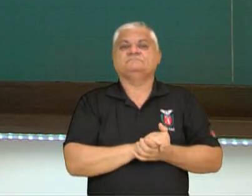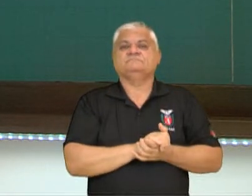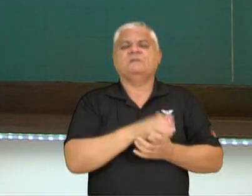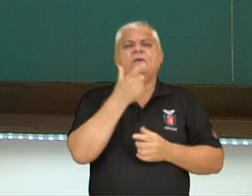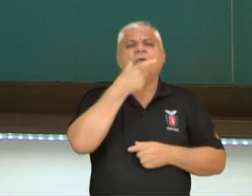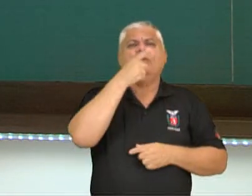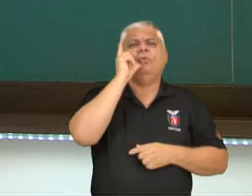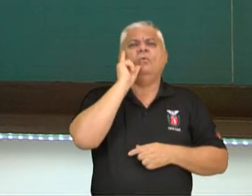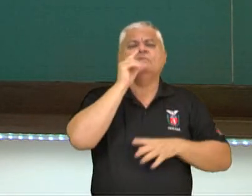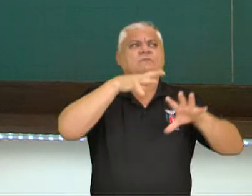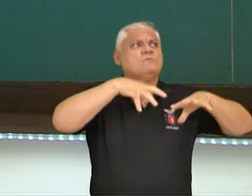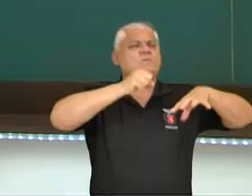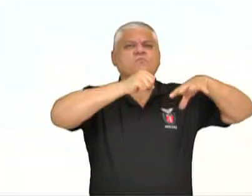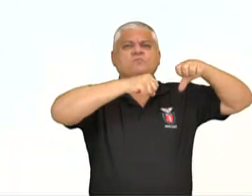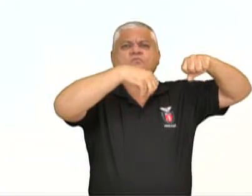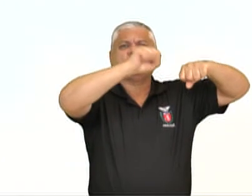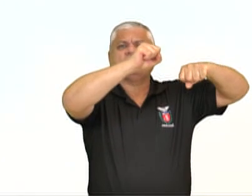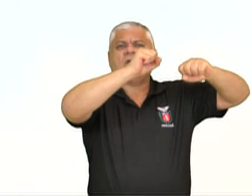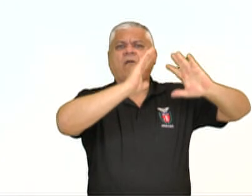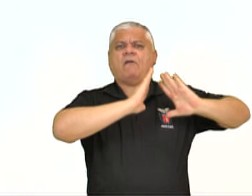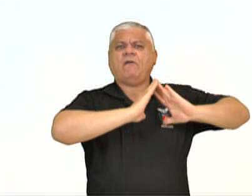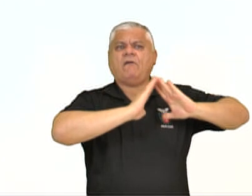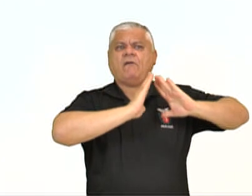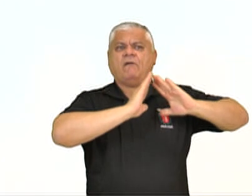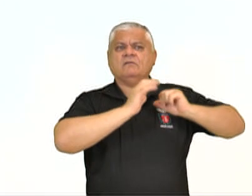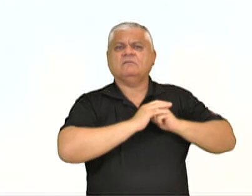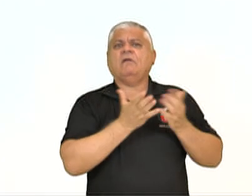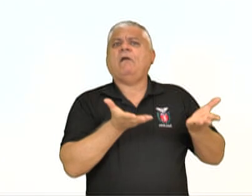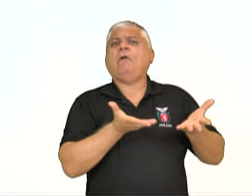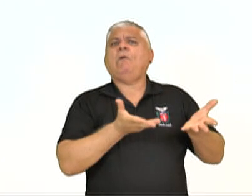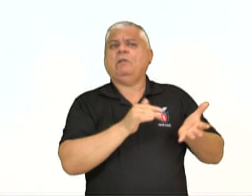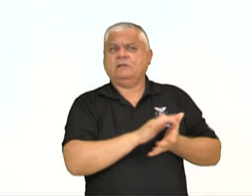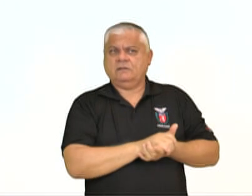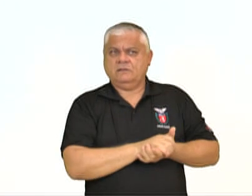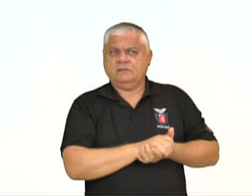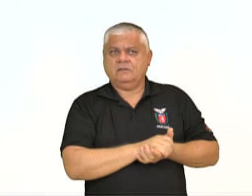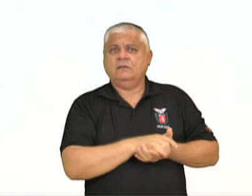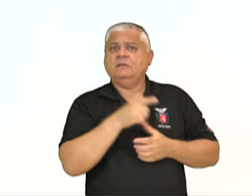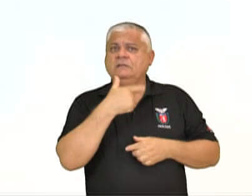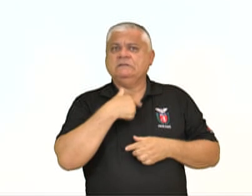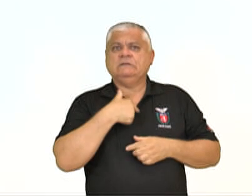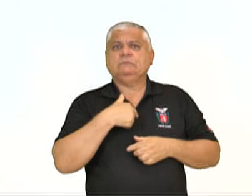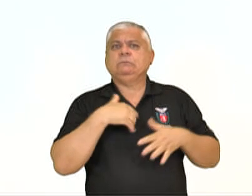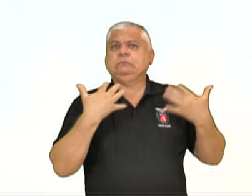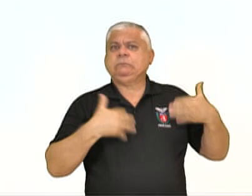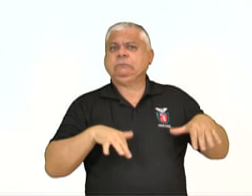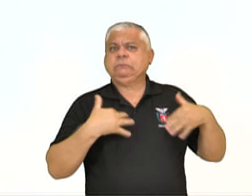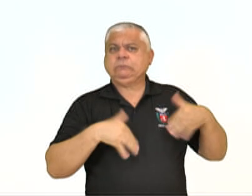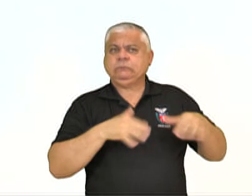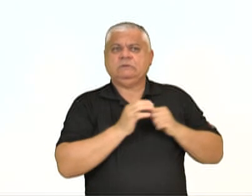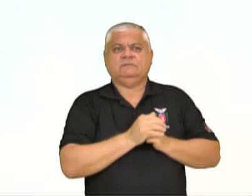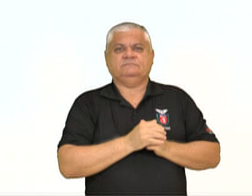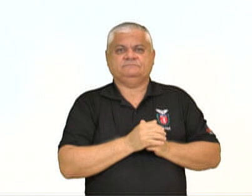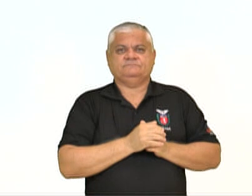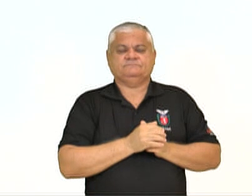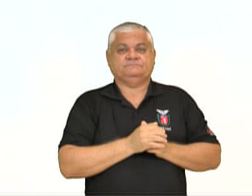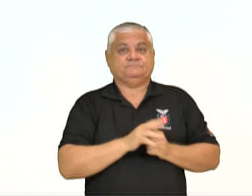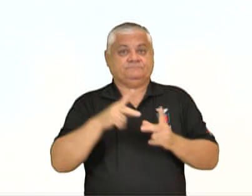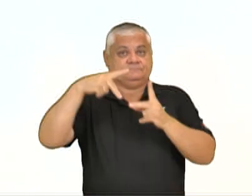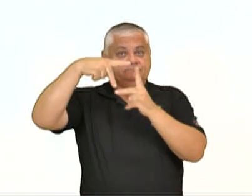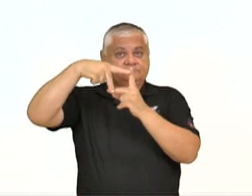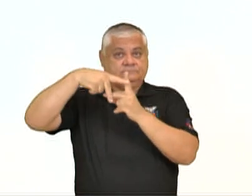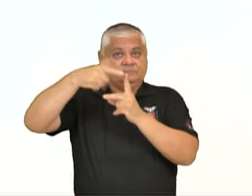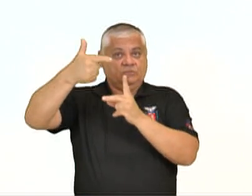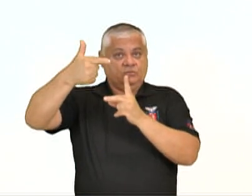ontem acabou a luz lá em casa, e agora estamos ralados. No segundo